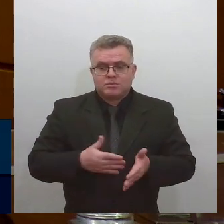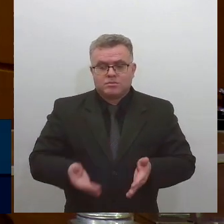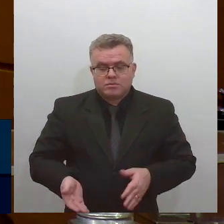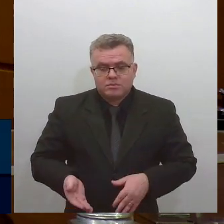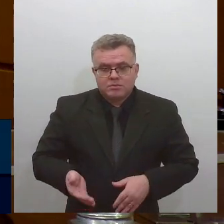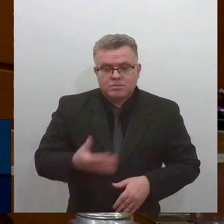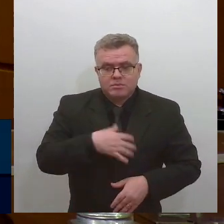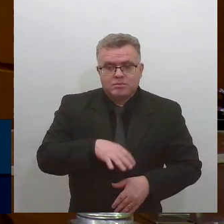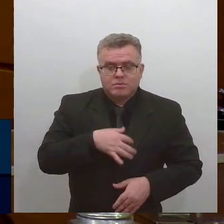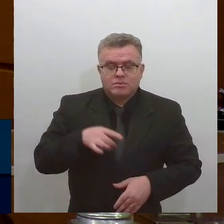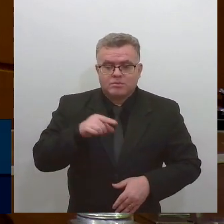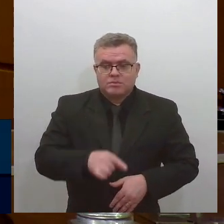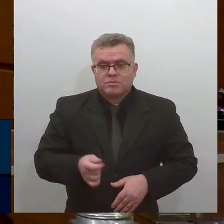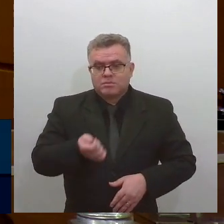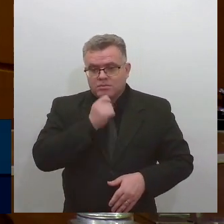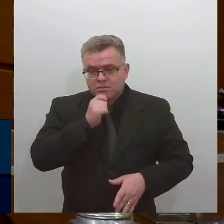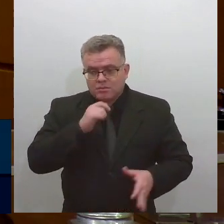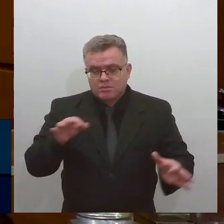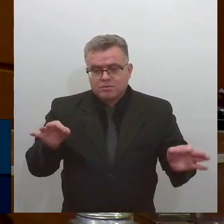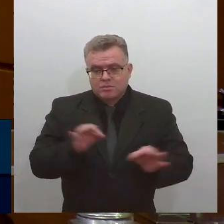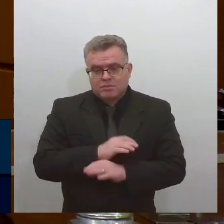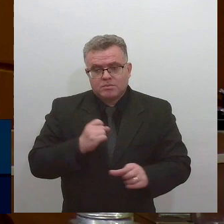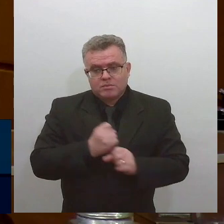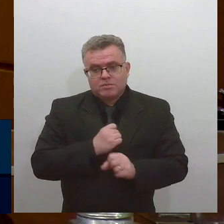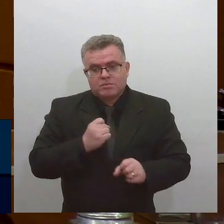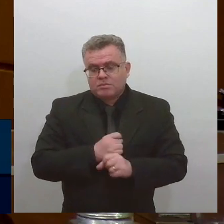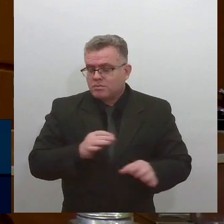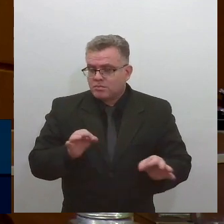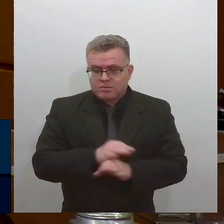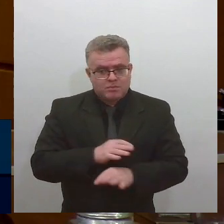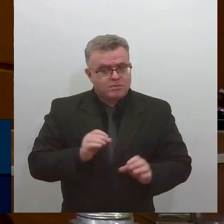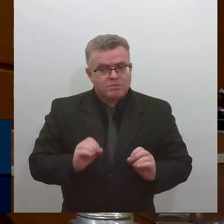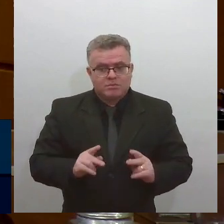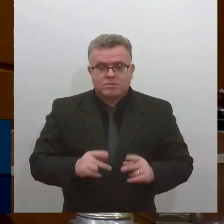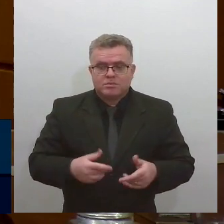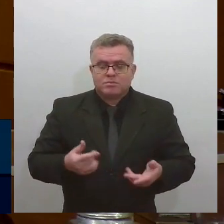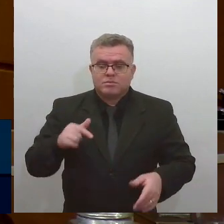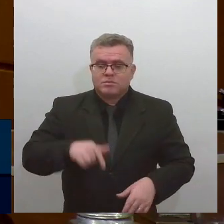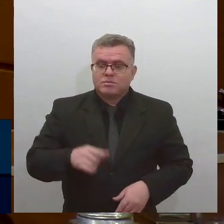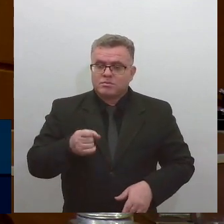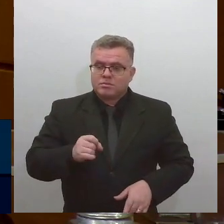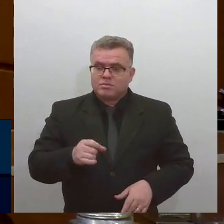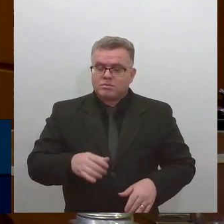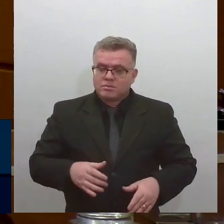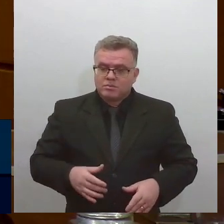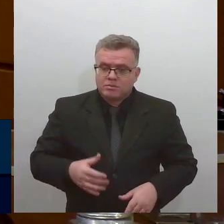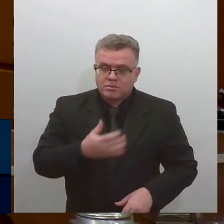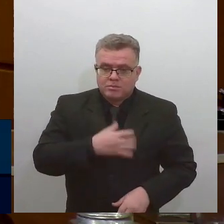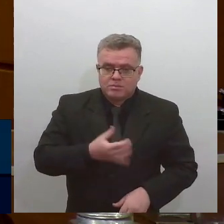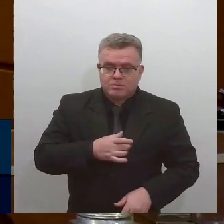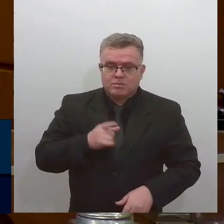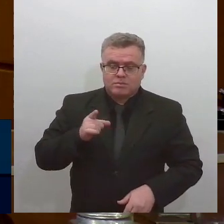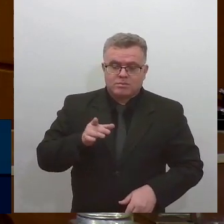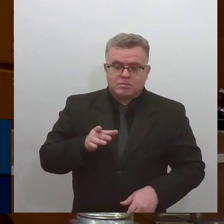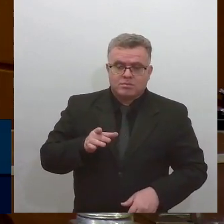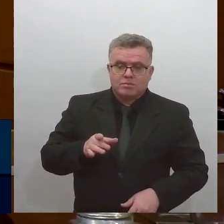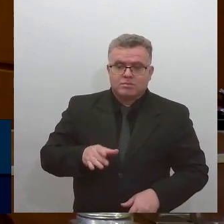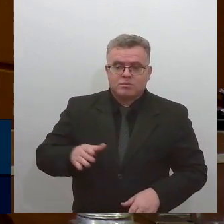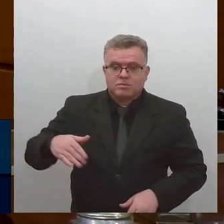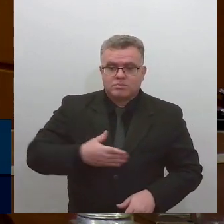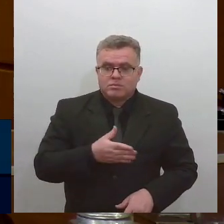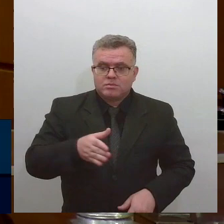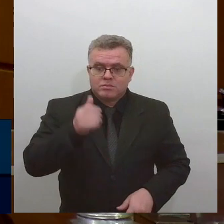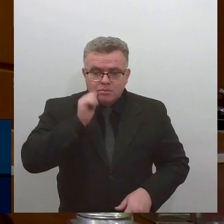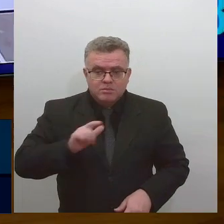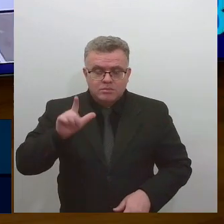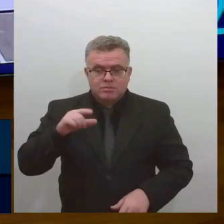precisa concluir ela aqui no estado de Sergipe na Bahia e tem um trecho em Alagoas mas a expectativa que a gente conclua ela nos próximos anos e